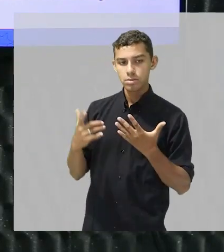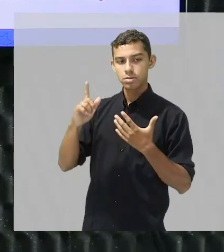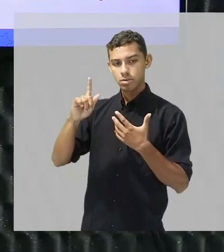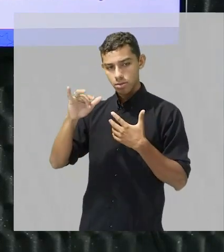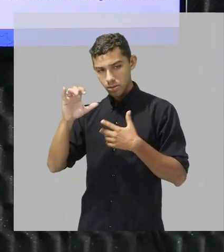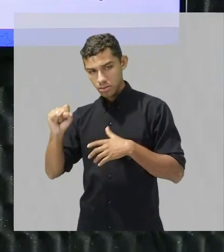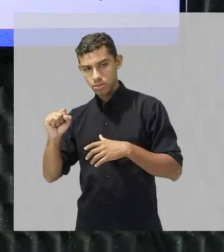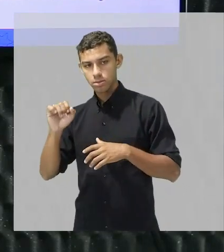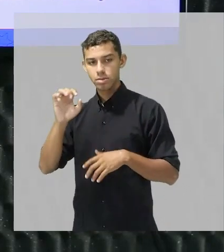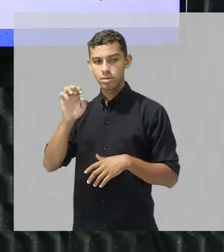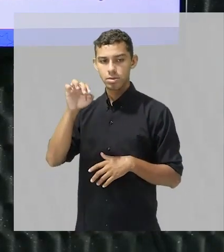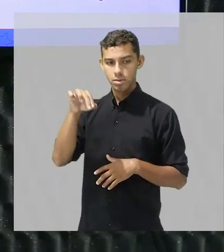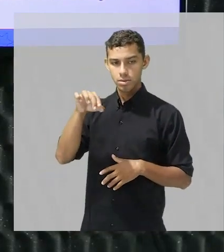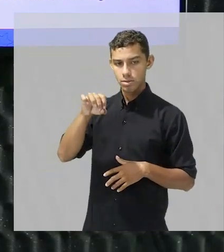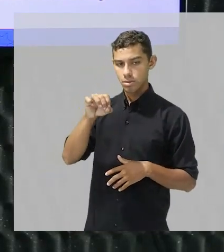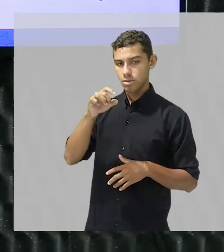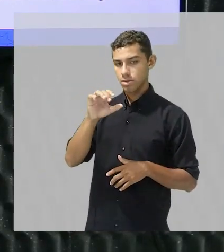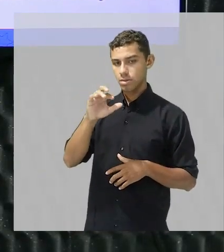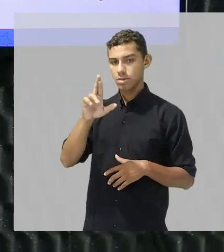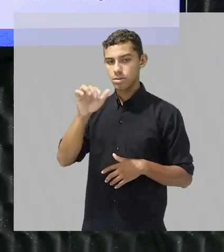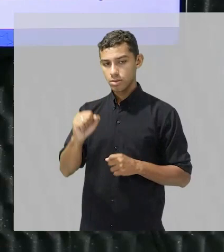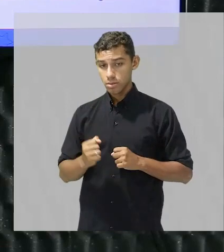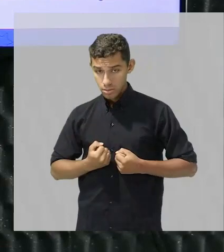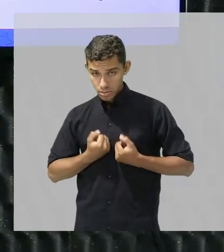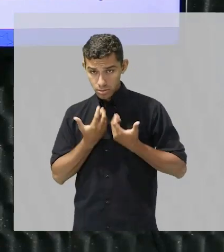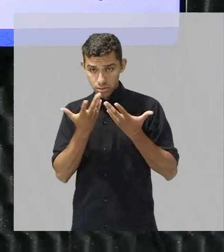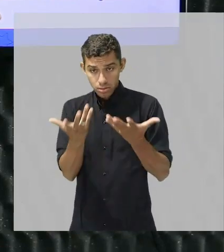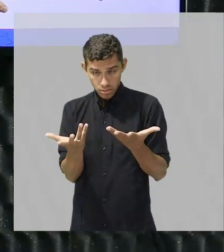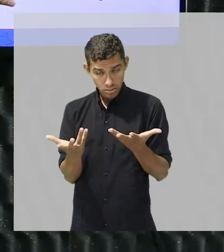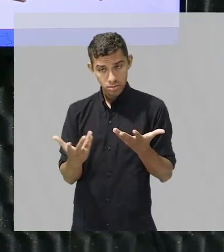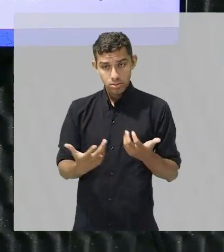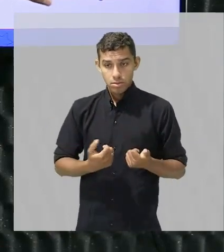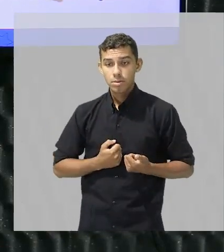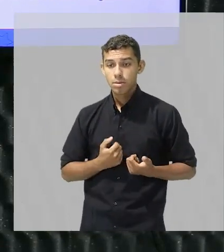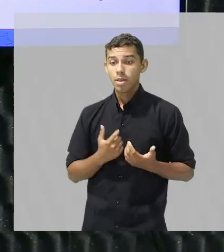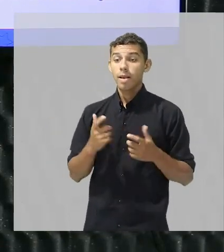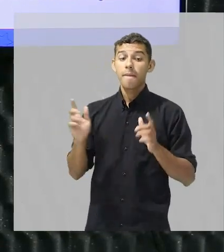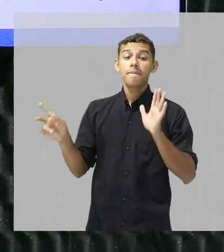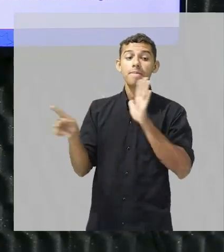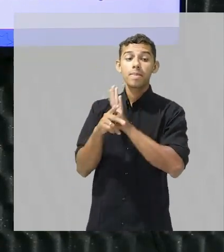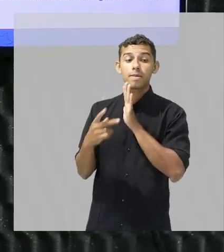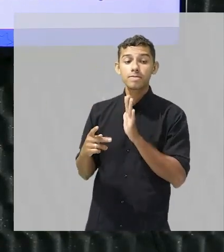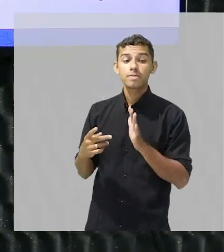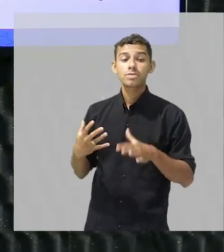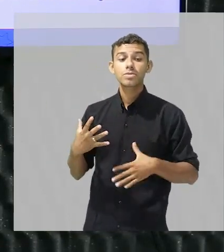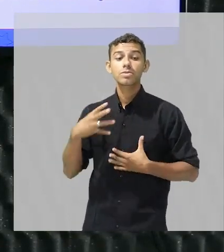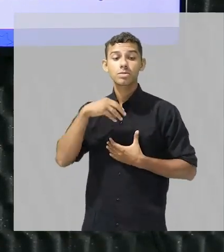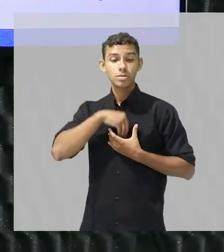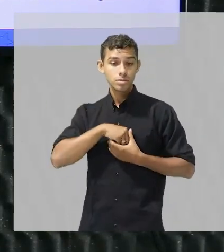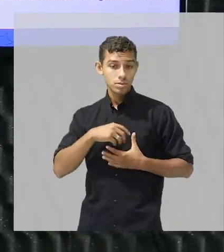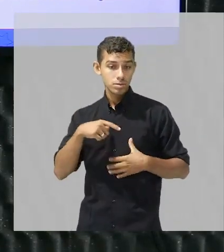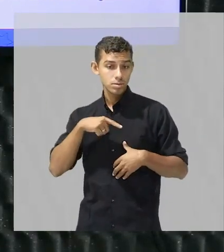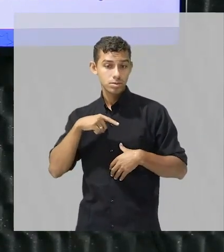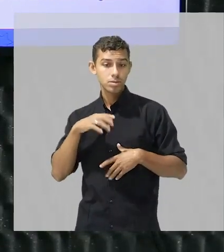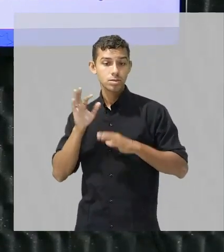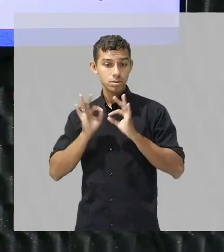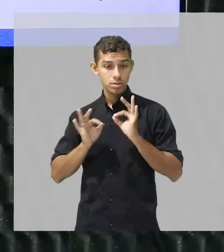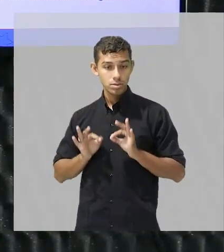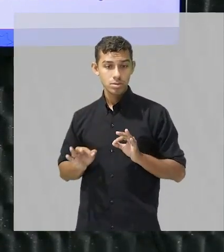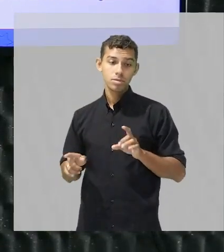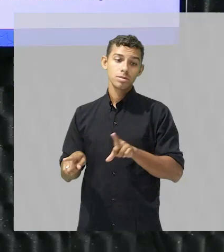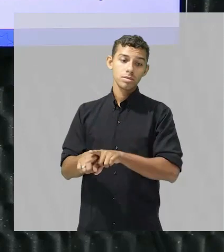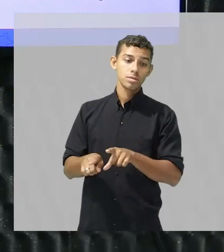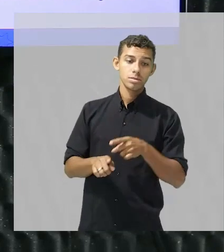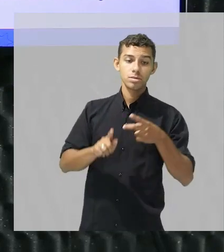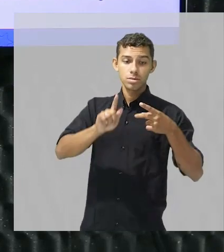as glândulas endócrinas liberam substâncias apenas no local onde são produzidas e